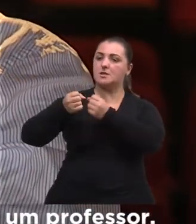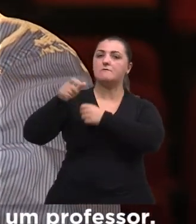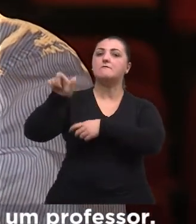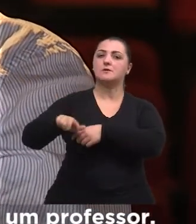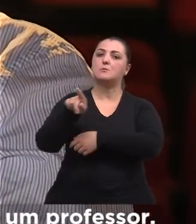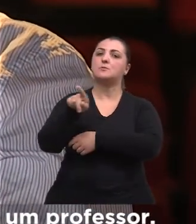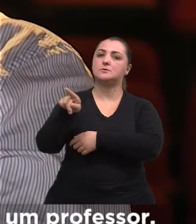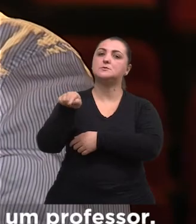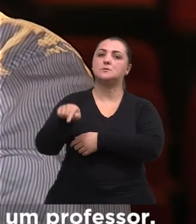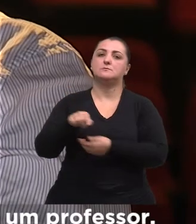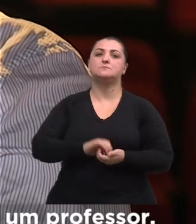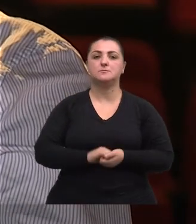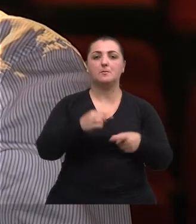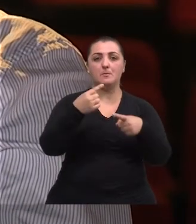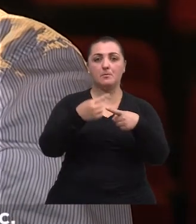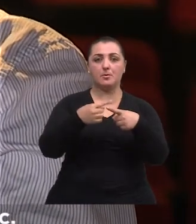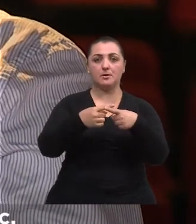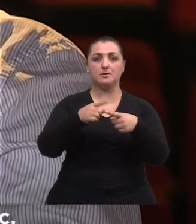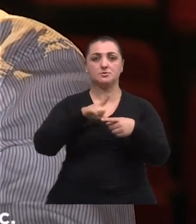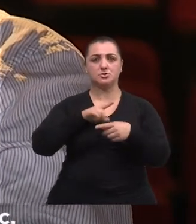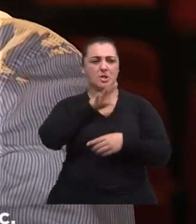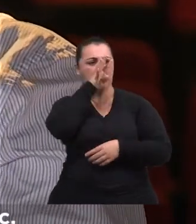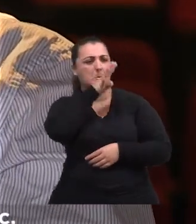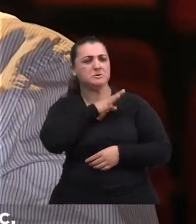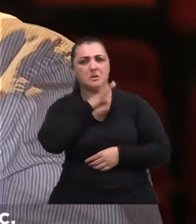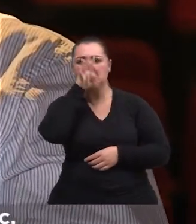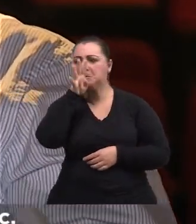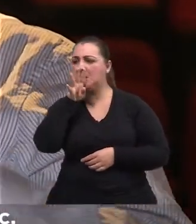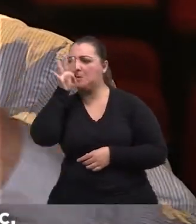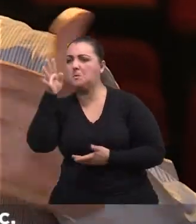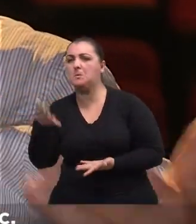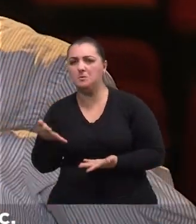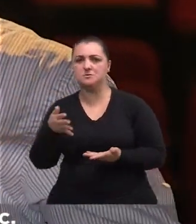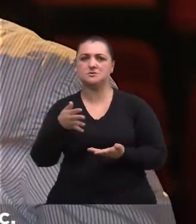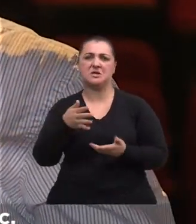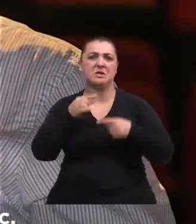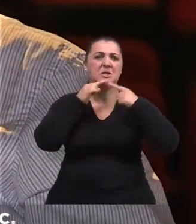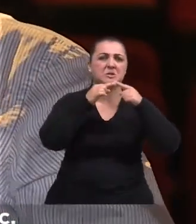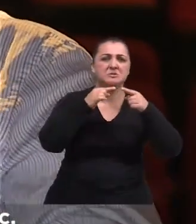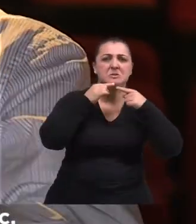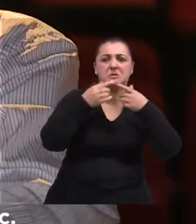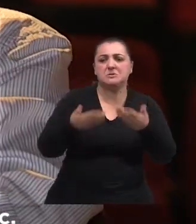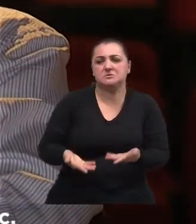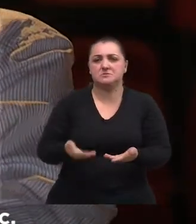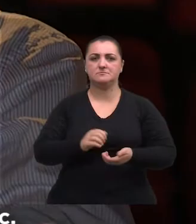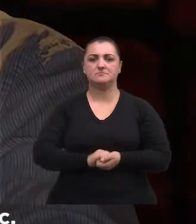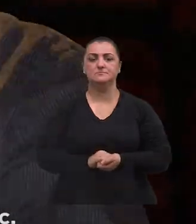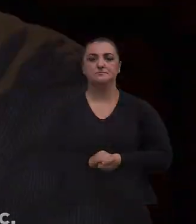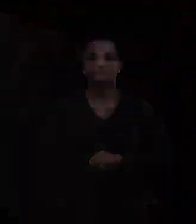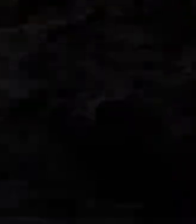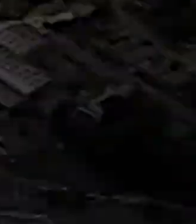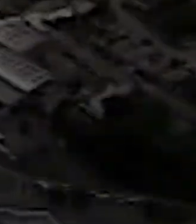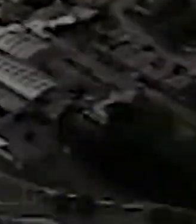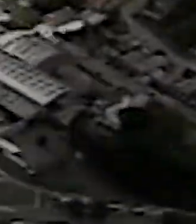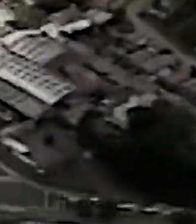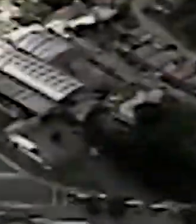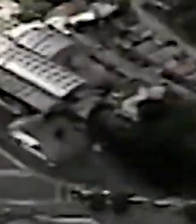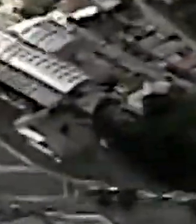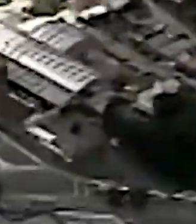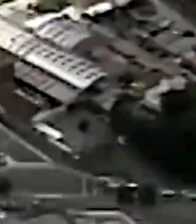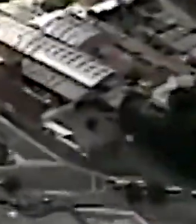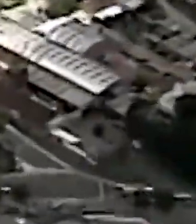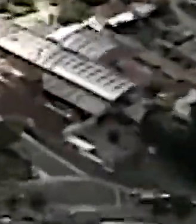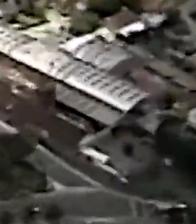para defender um professor, porque tinha acusações aqui, acusações lá, e críticas aqui, etc. e tal.